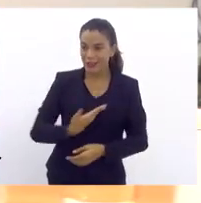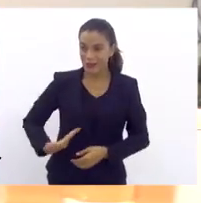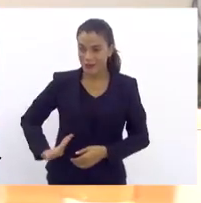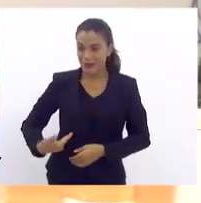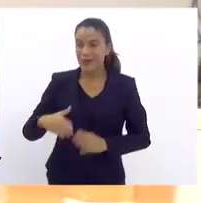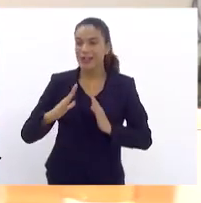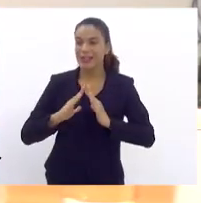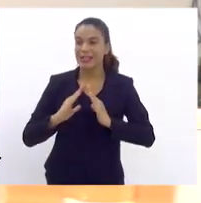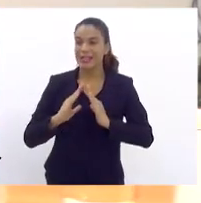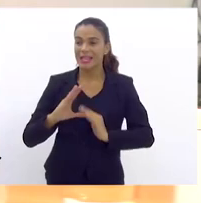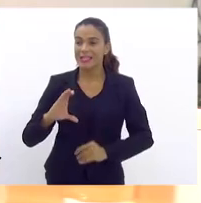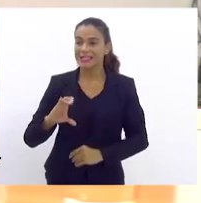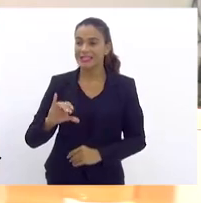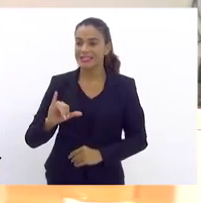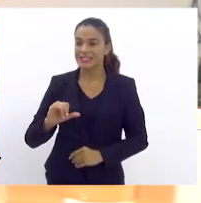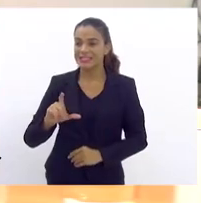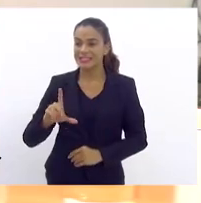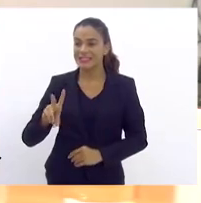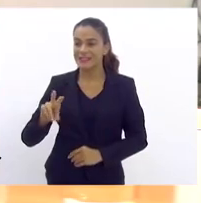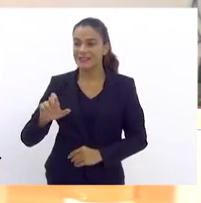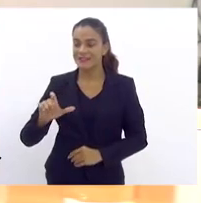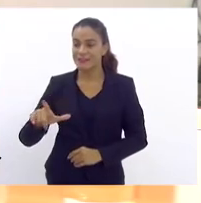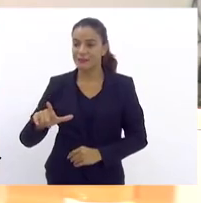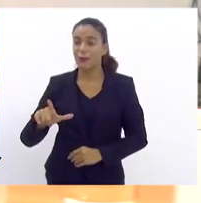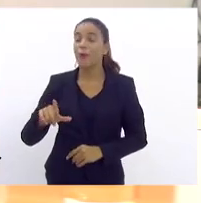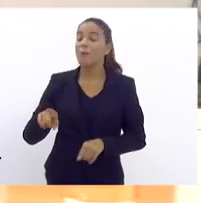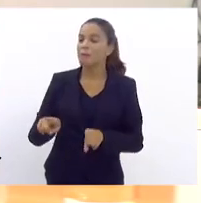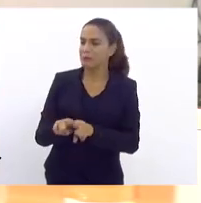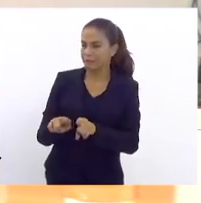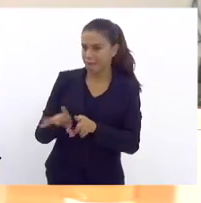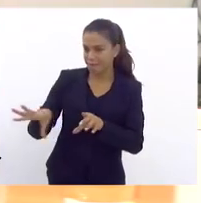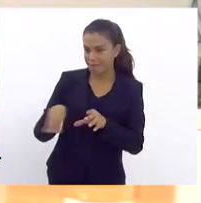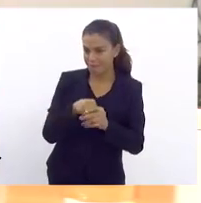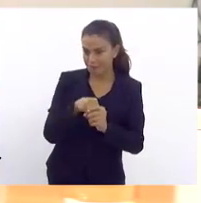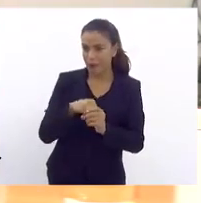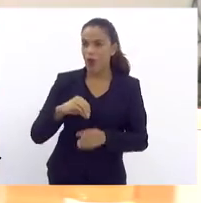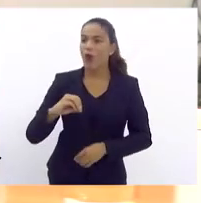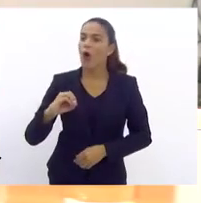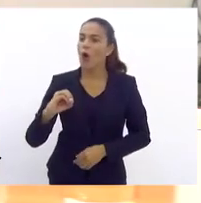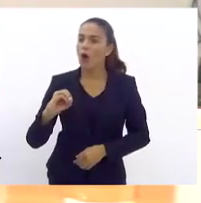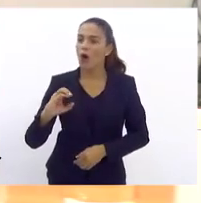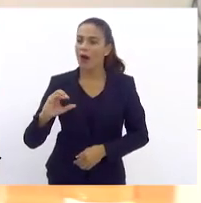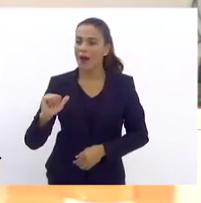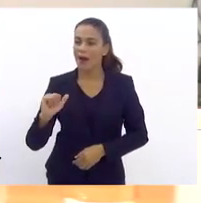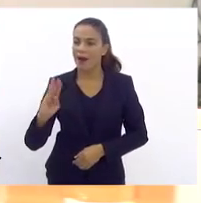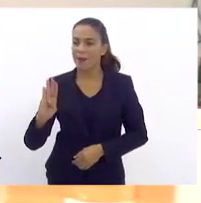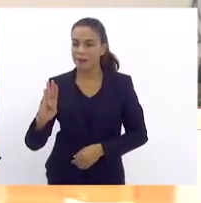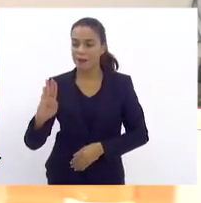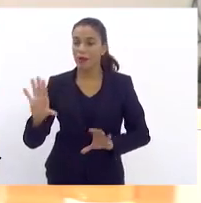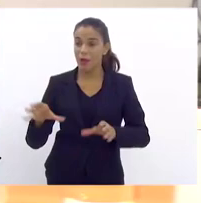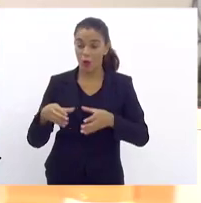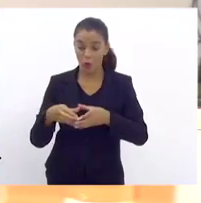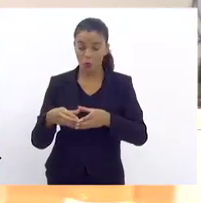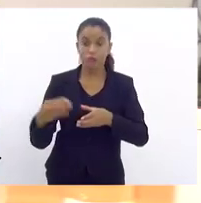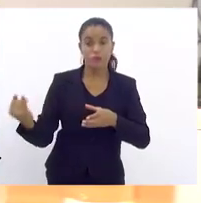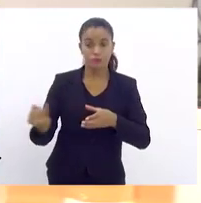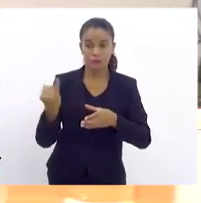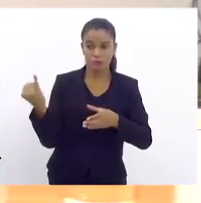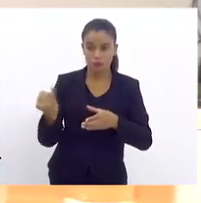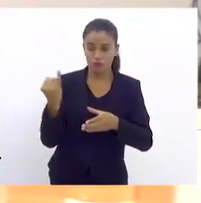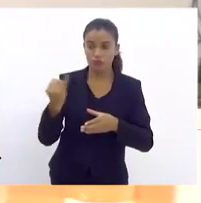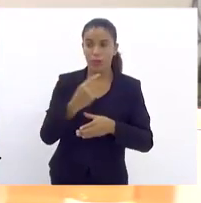da casa civil mas também é integrante da OAB da comissão muito importante